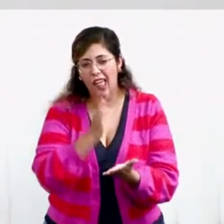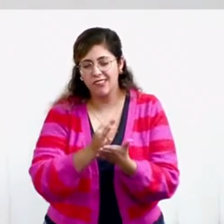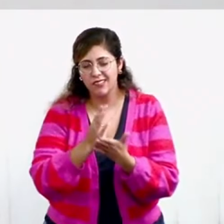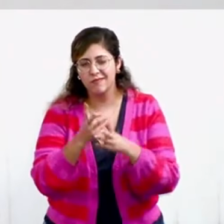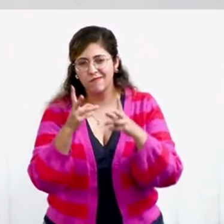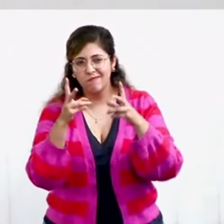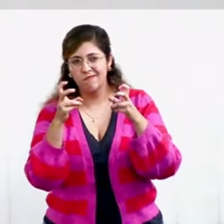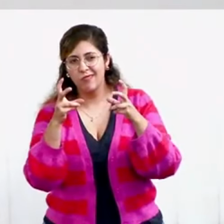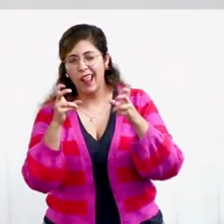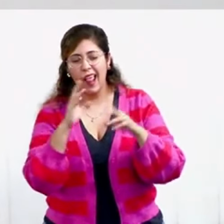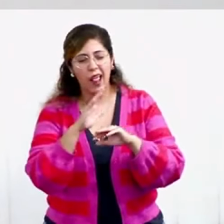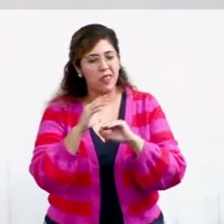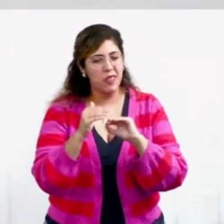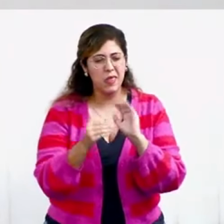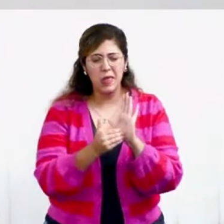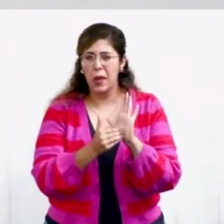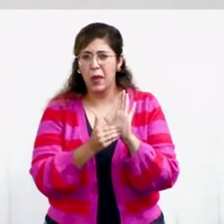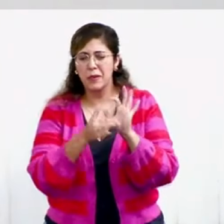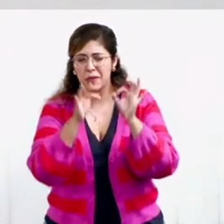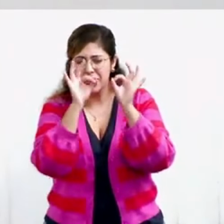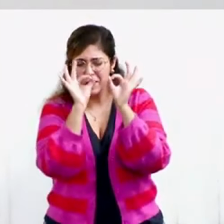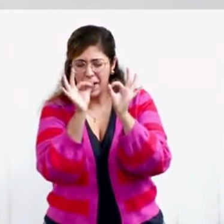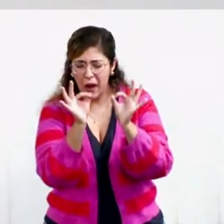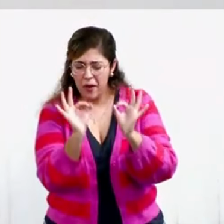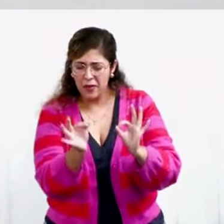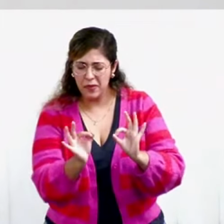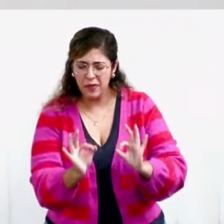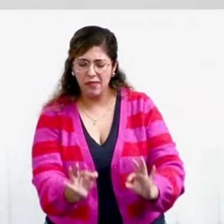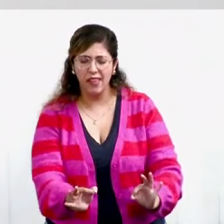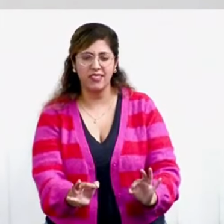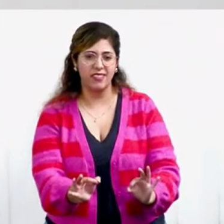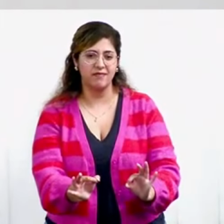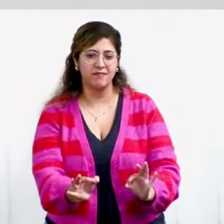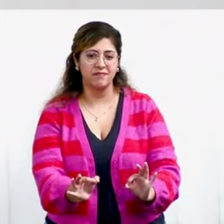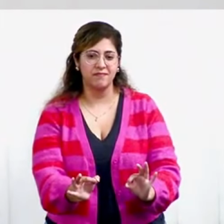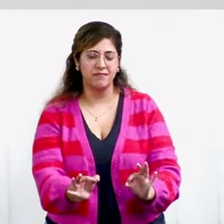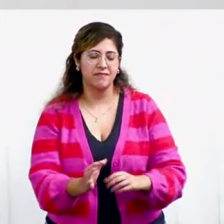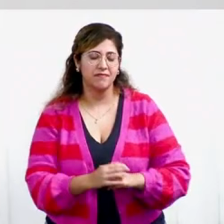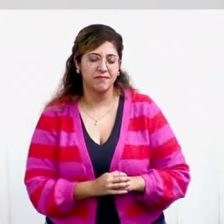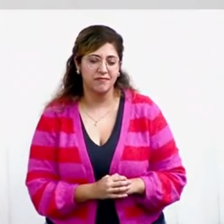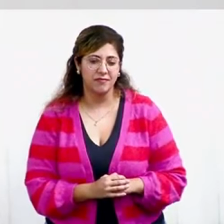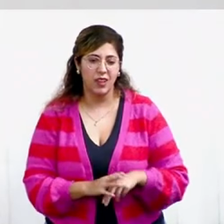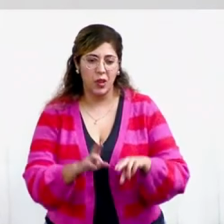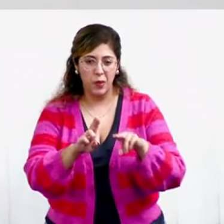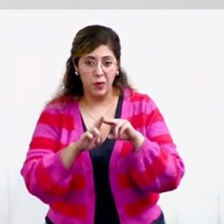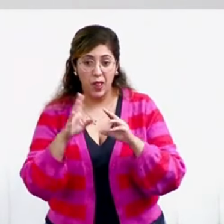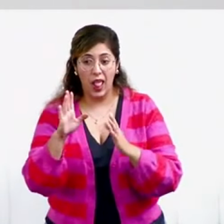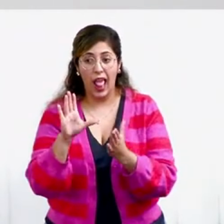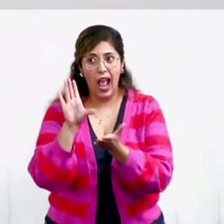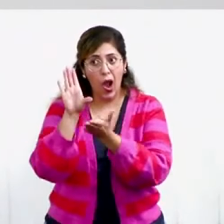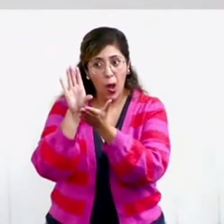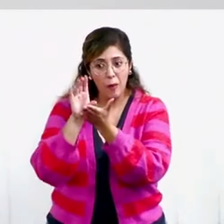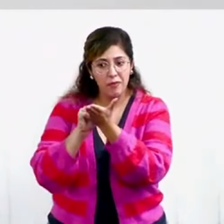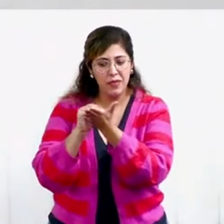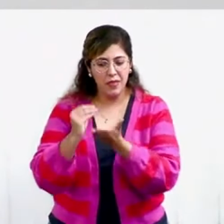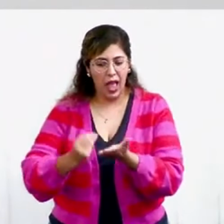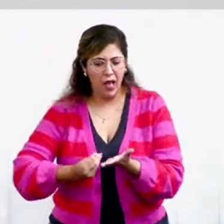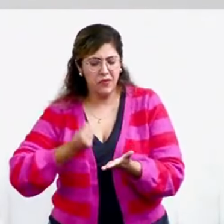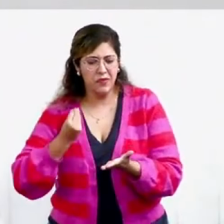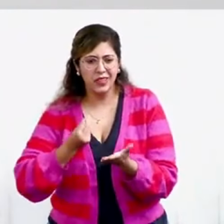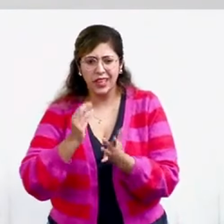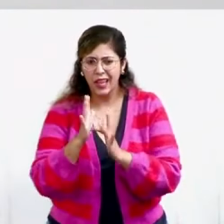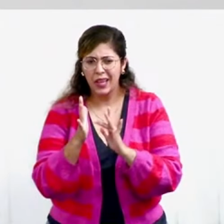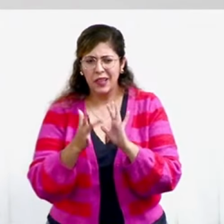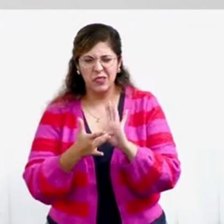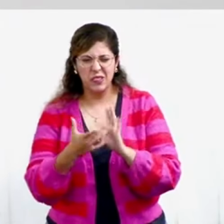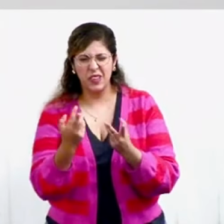conhecimento do Filho de Deus, à perfeita varonilidade, à medida da estatura da plenitude de Cristo, para que não mais sejamos como meninos, agitados